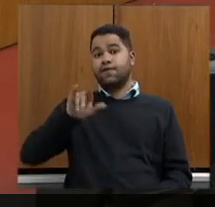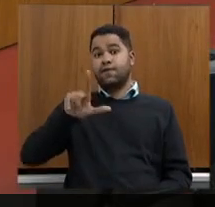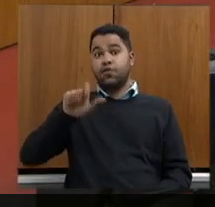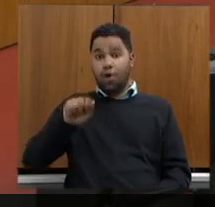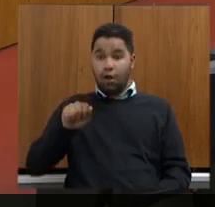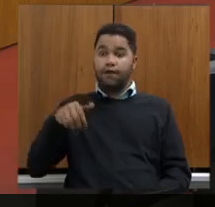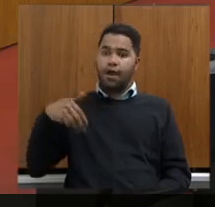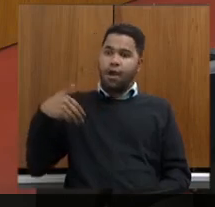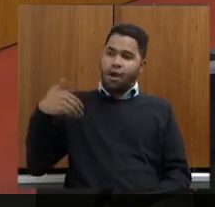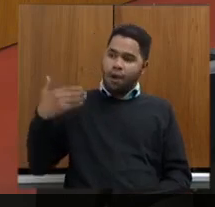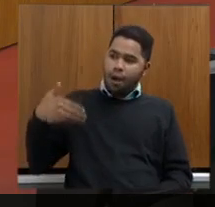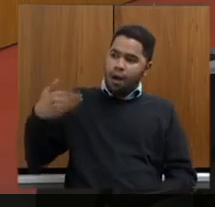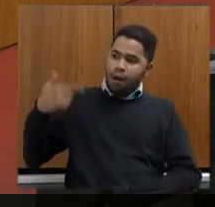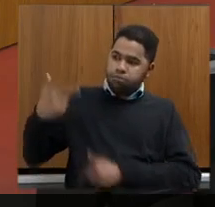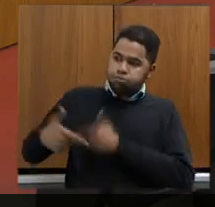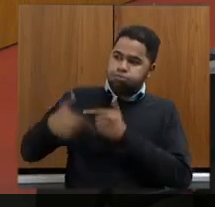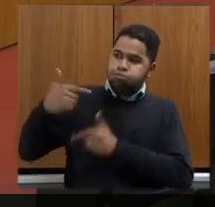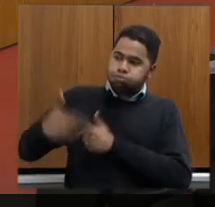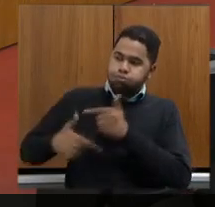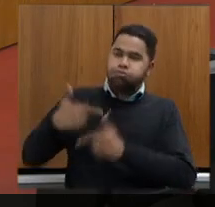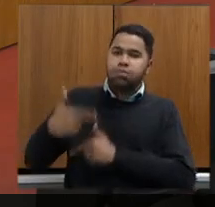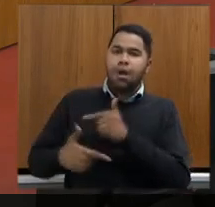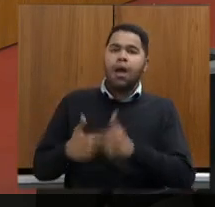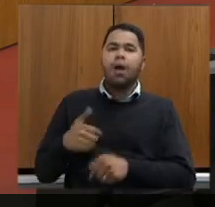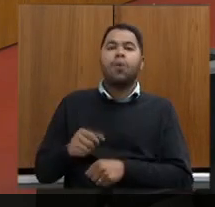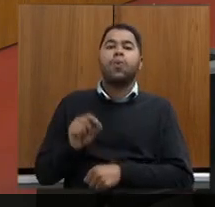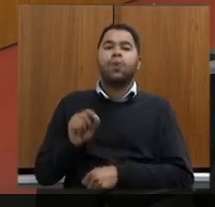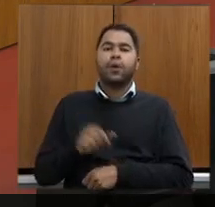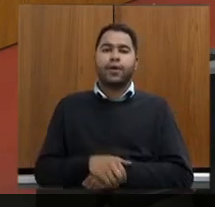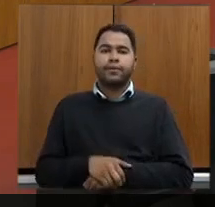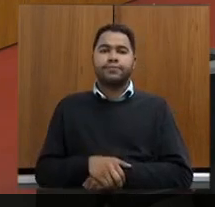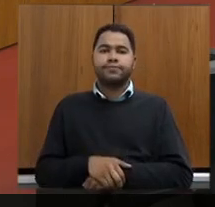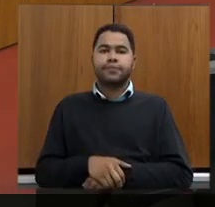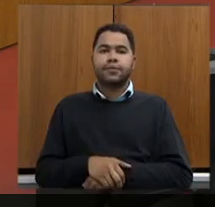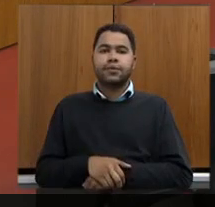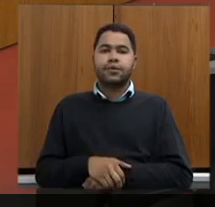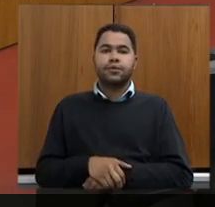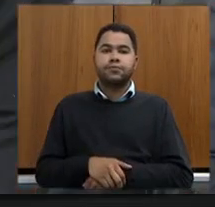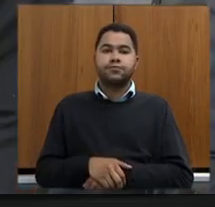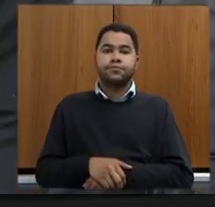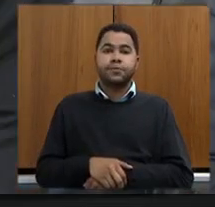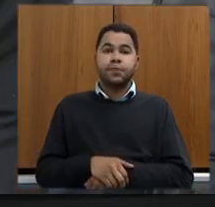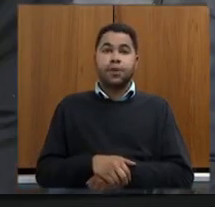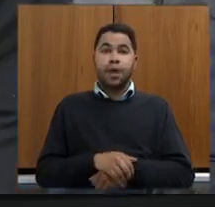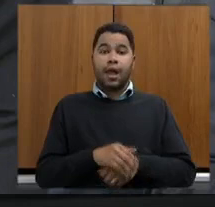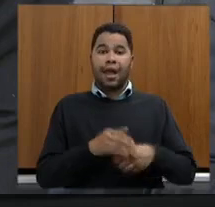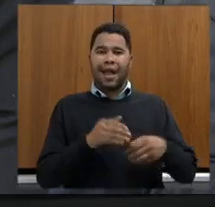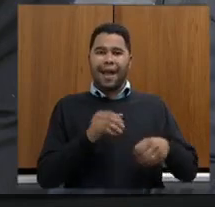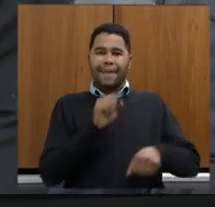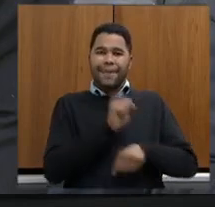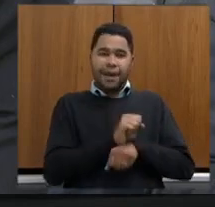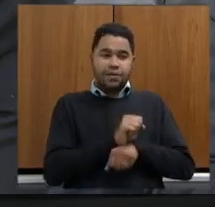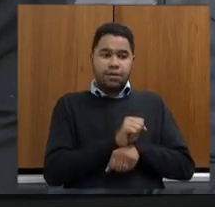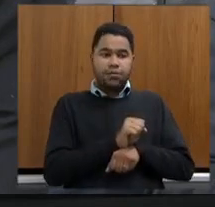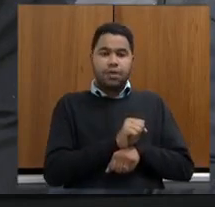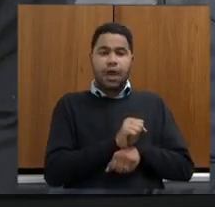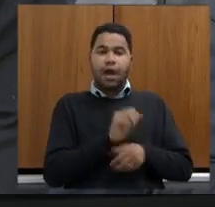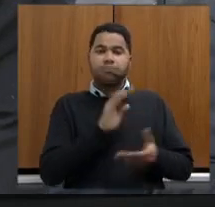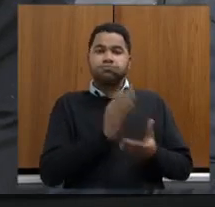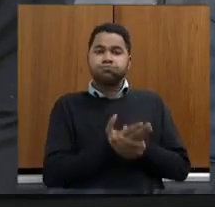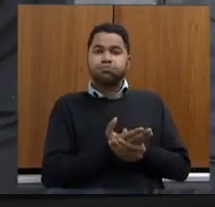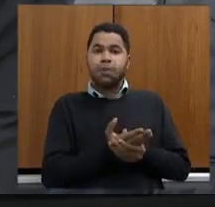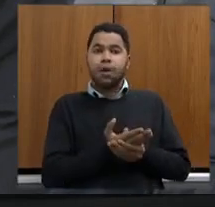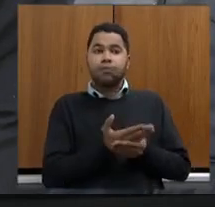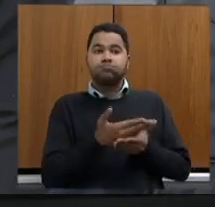a isso também que a questão da paralisação da abertura de processo administrativo das diretoras